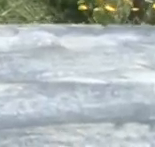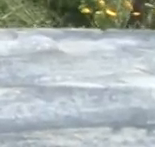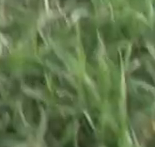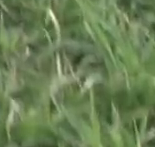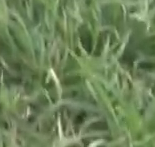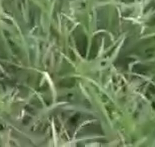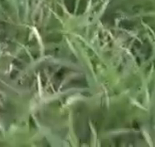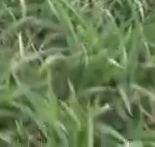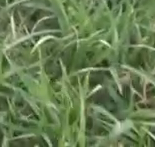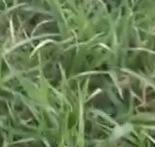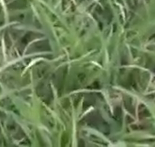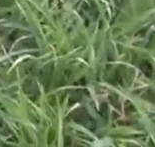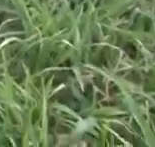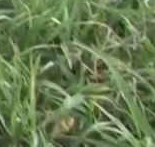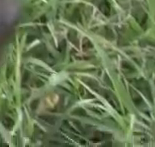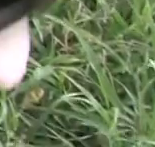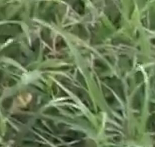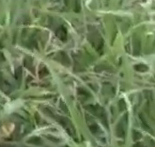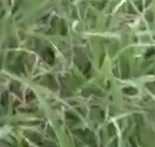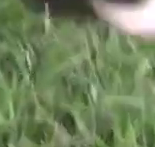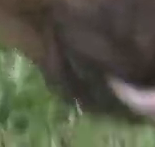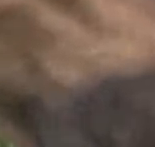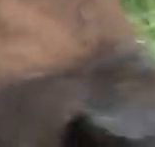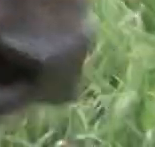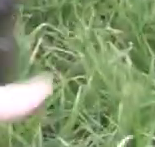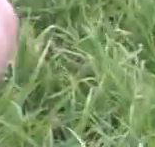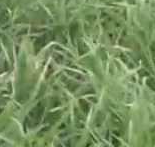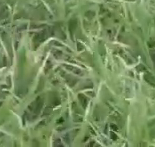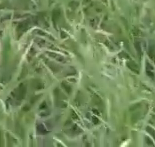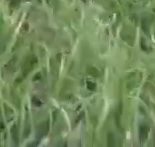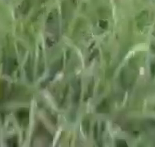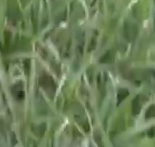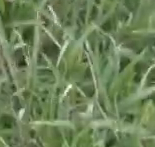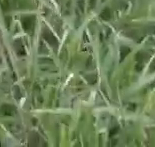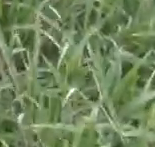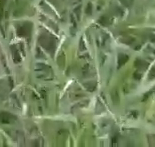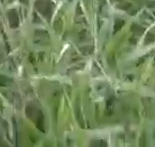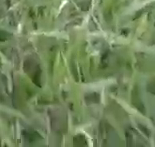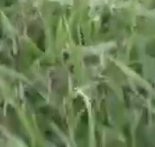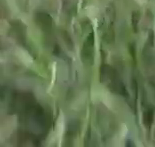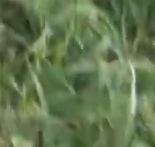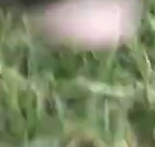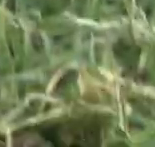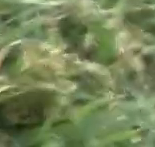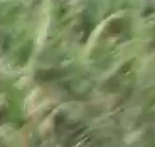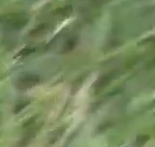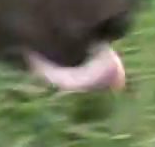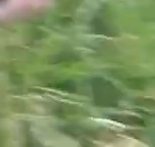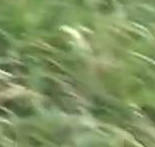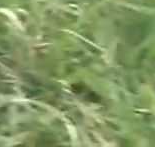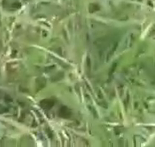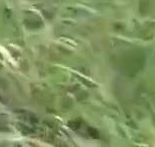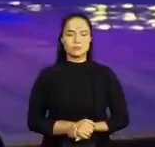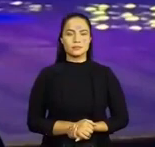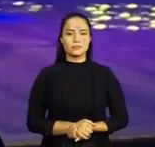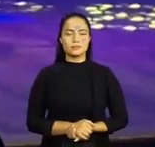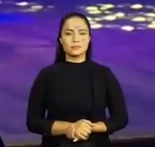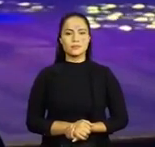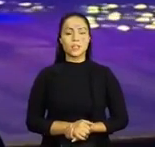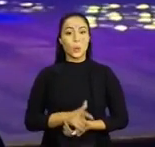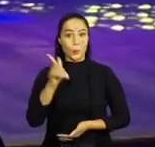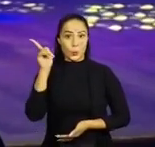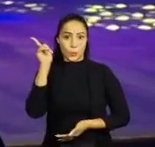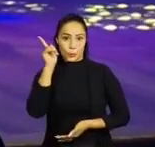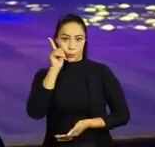tem 5, 6, 7 vacas, isso dá 6, 7 mil reais por ano, Ellen. É muita diferença. Eu quero agradecer a todos vocês